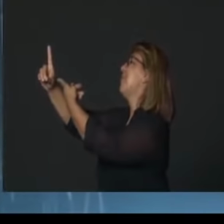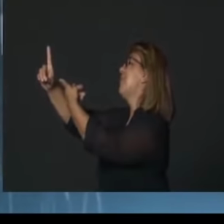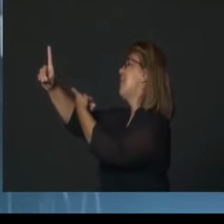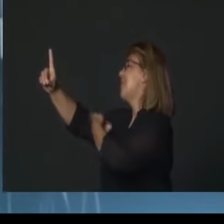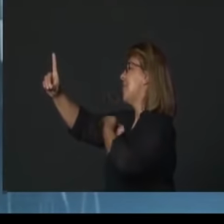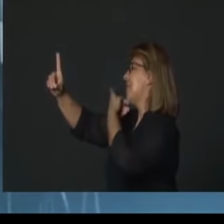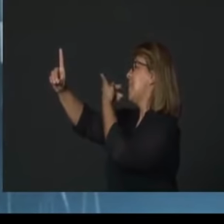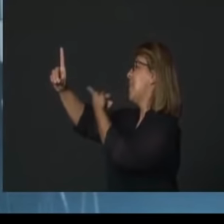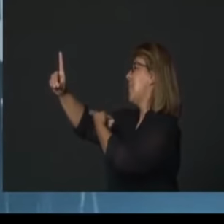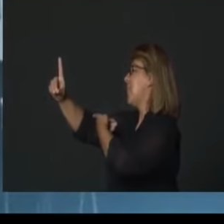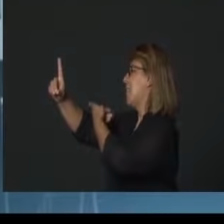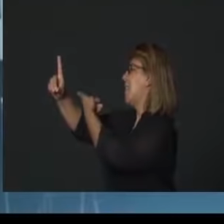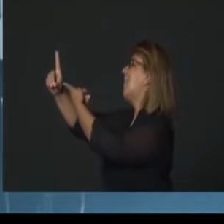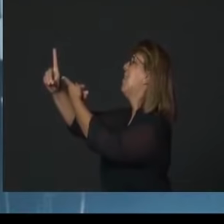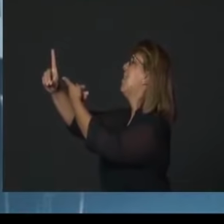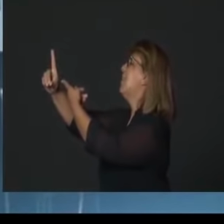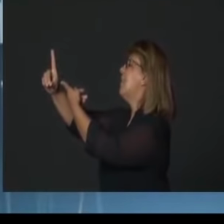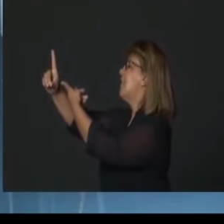Deus,